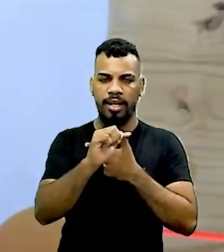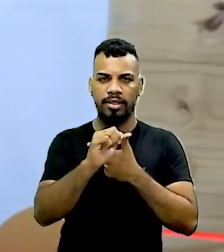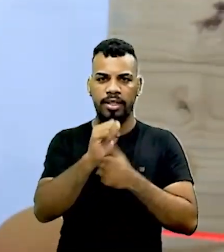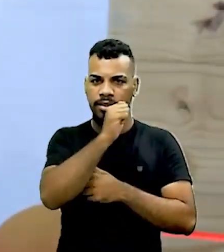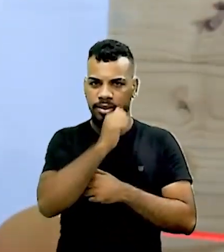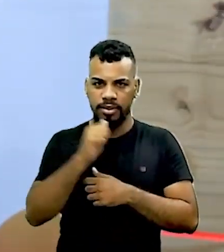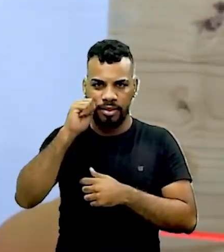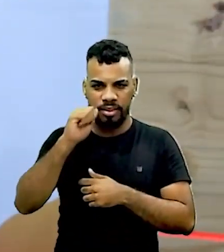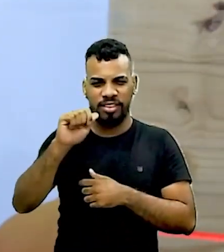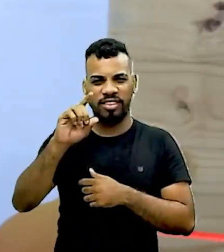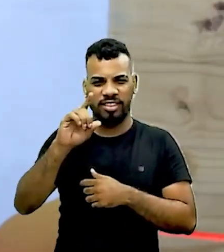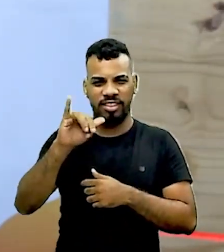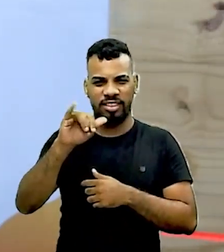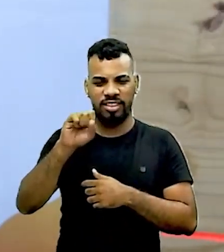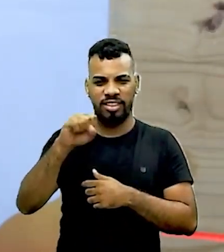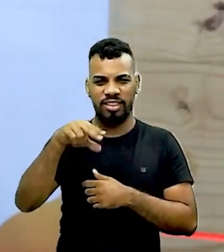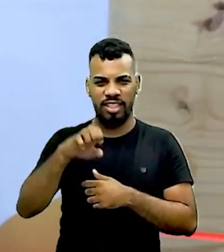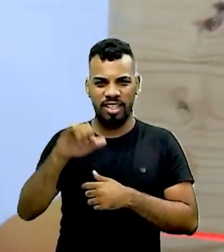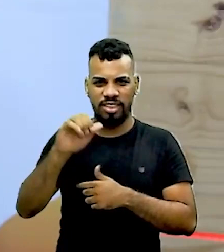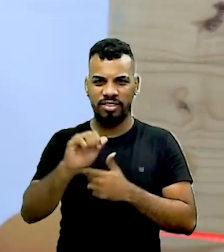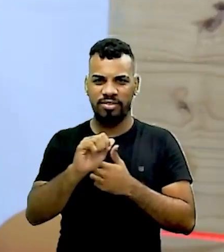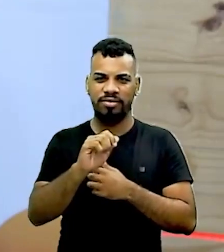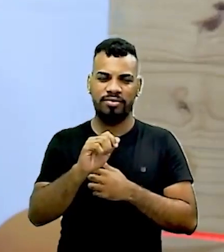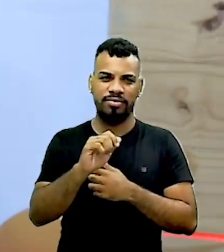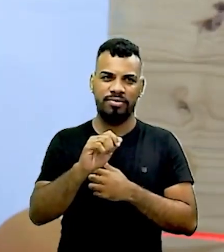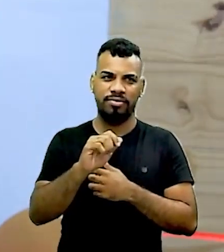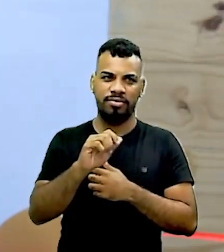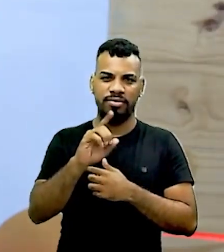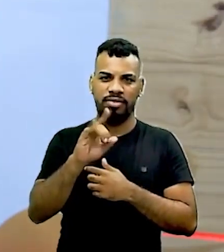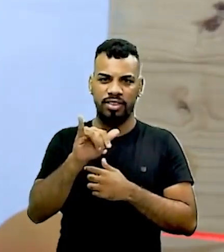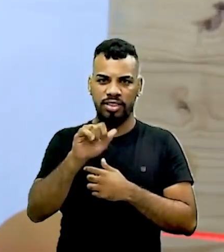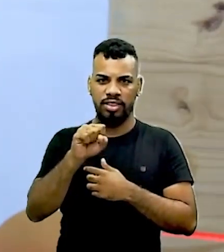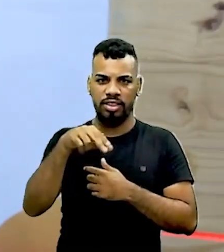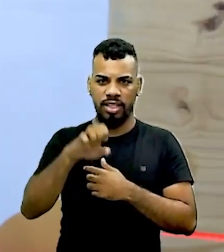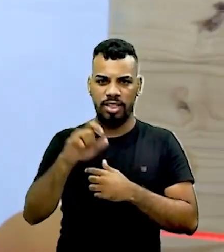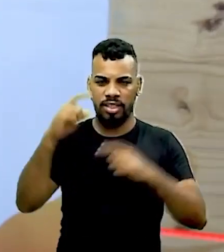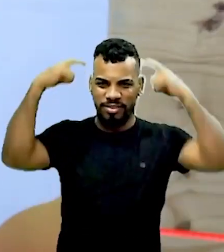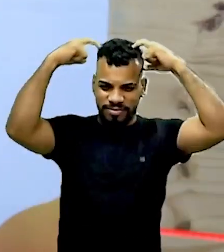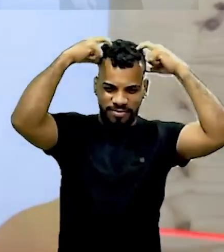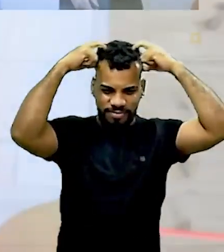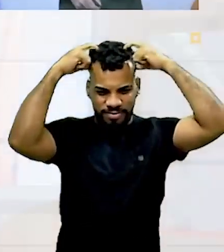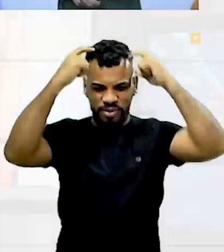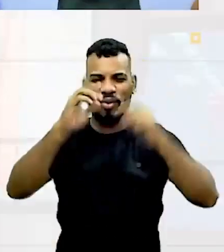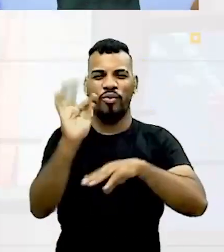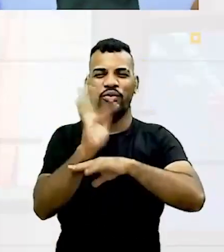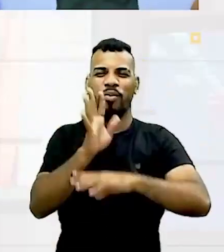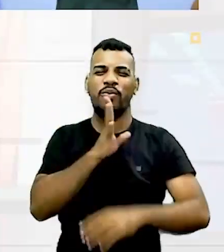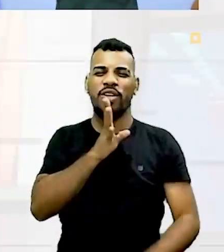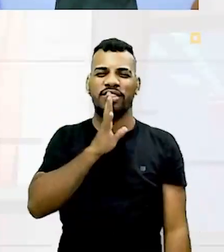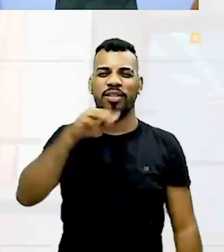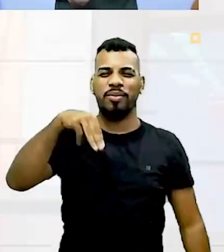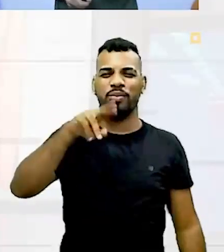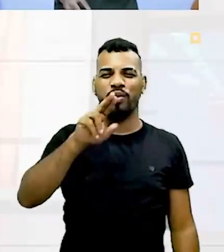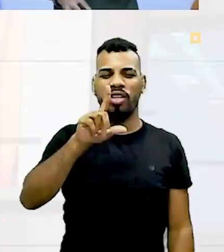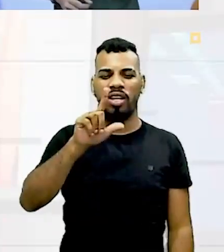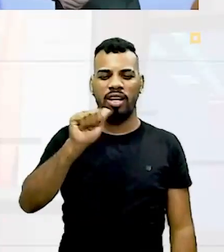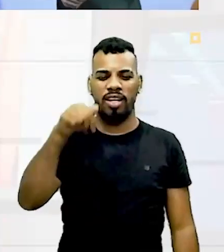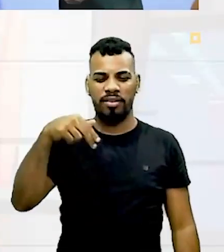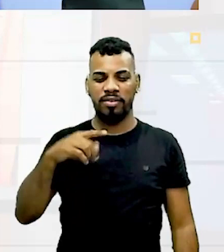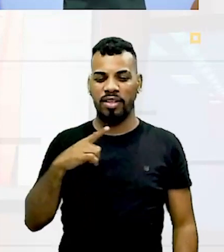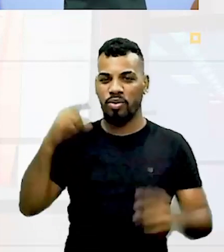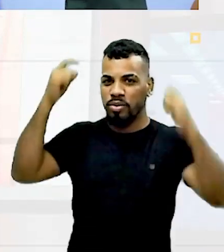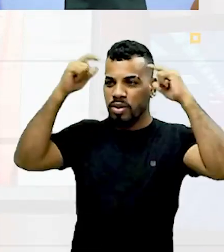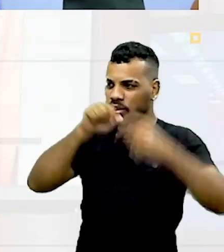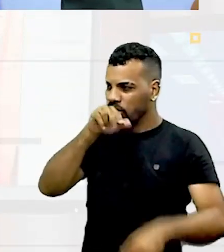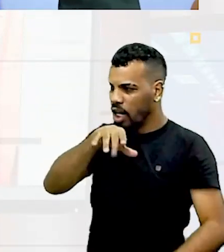bem esse princípio da animação. O que eu trouxe é do filme Mulan, que demonstra o dragãozinho Mushu.